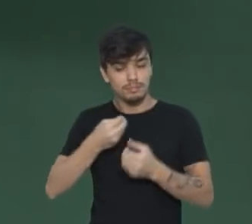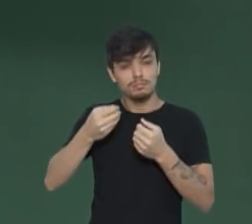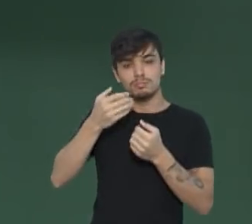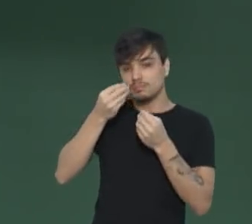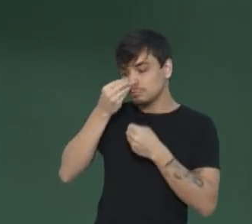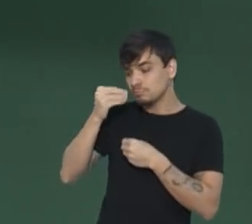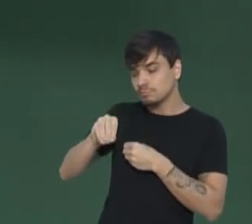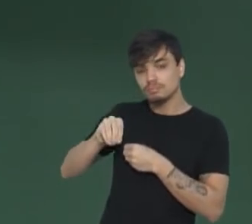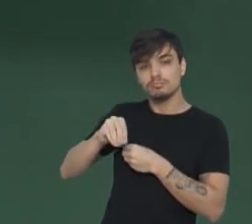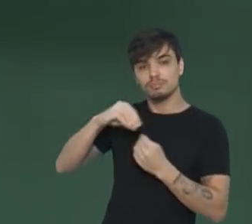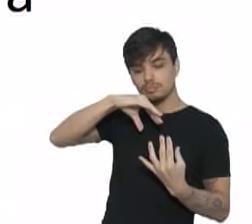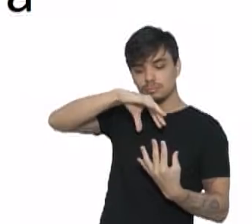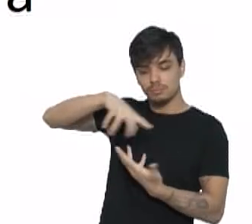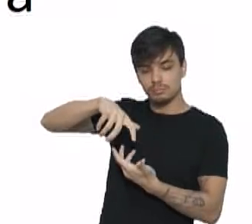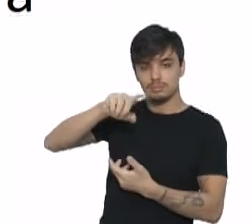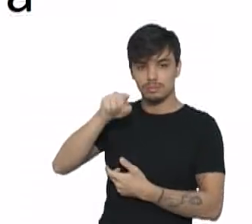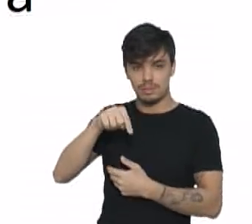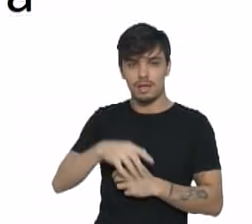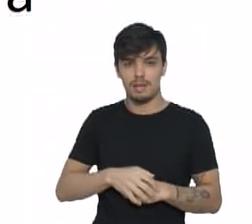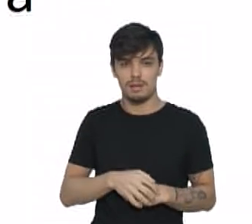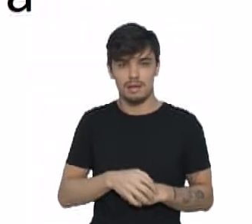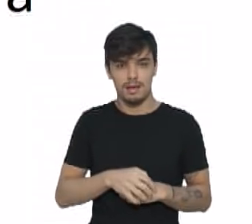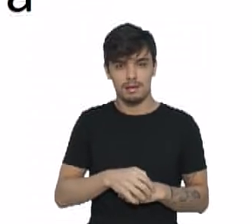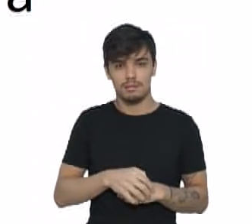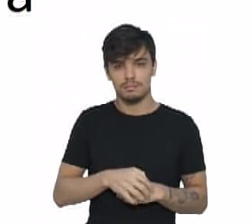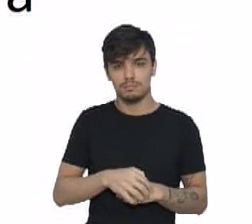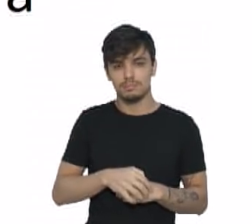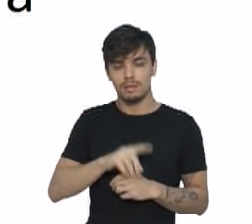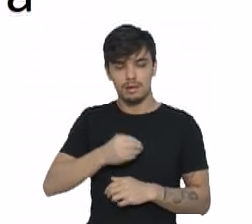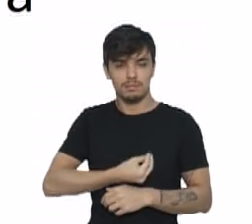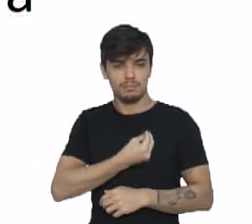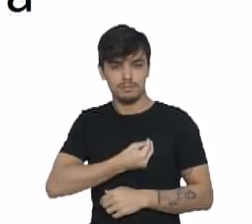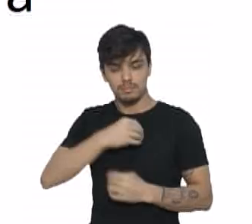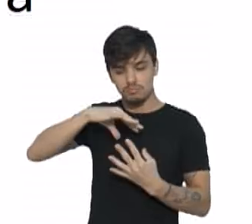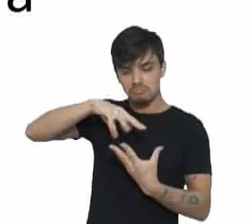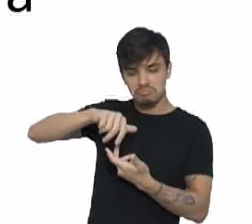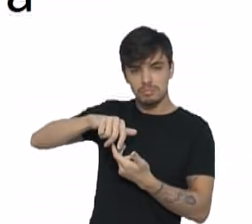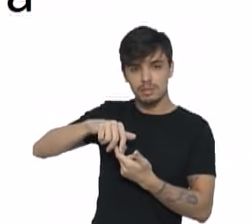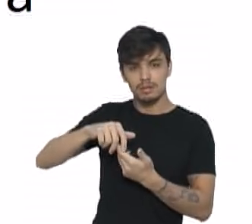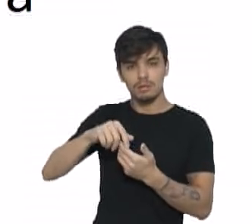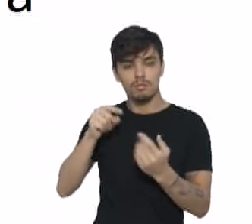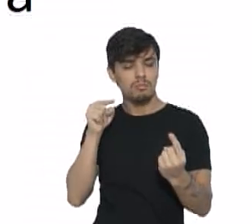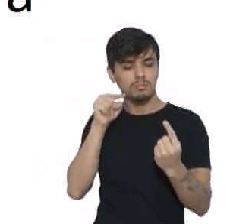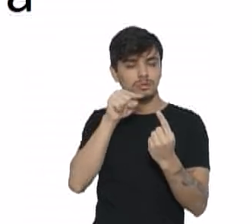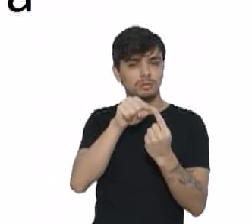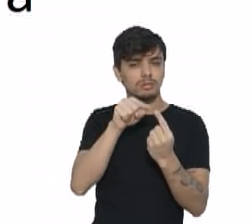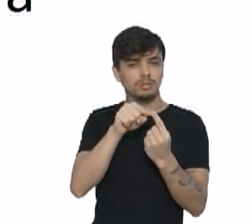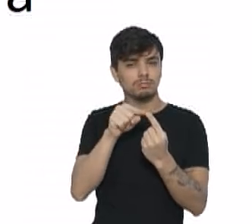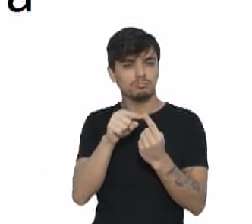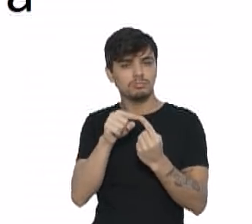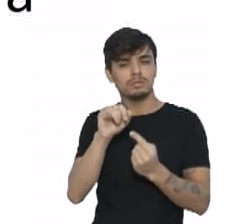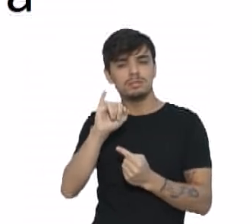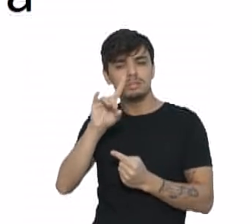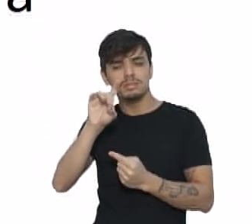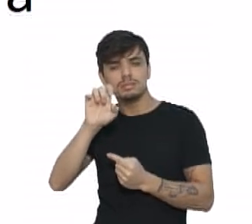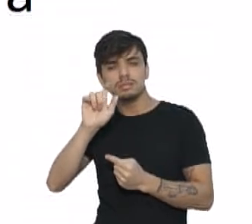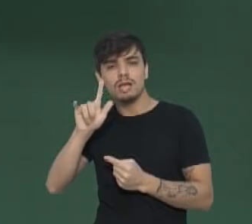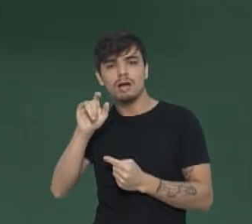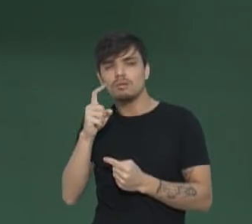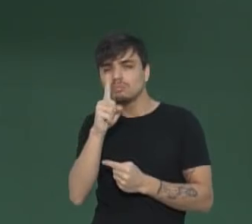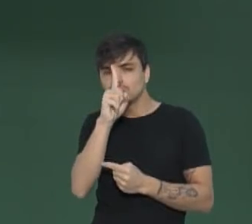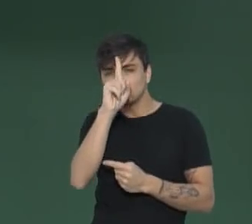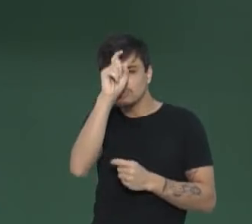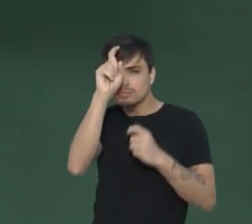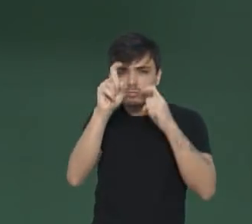Para Nietzsche ali, niilismo é a negação do mundo, da vida, em prol de um ideal, né? Quando nós vivemos uma ideia